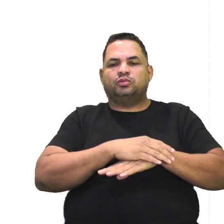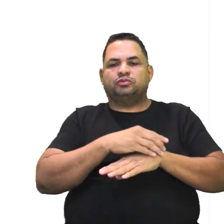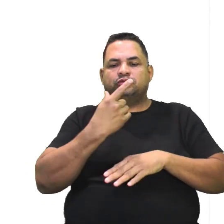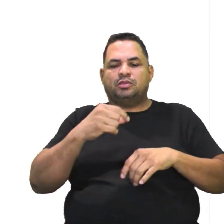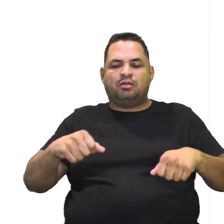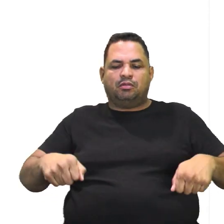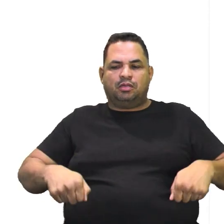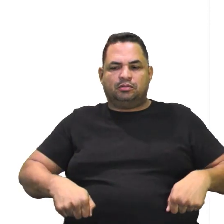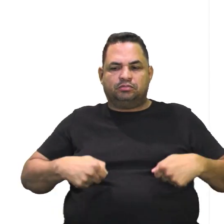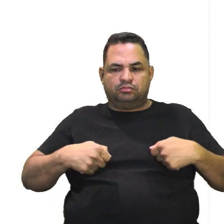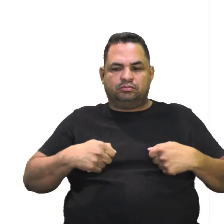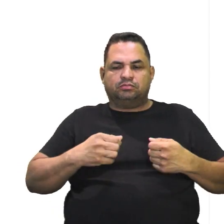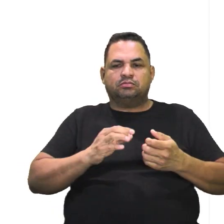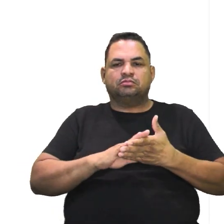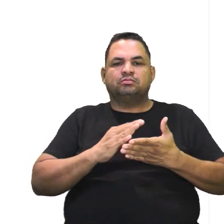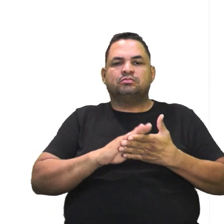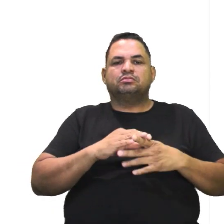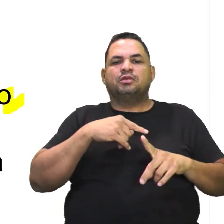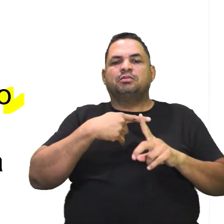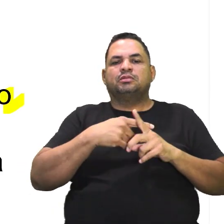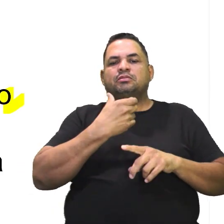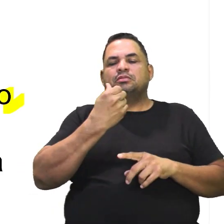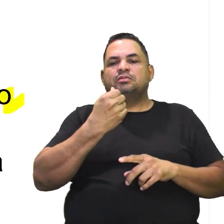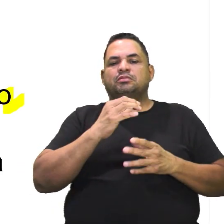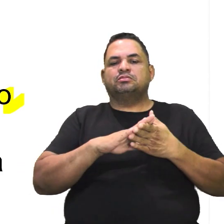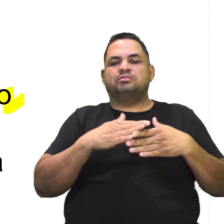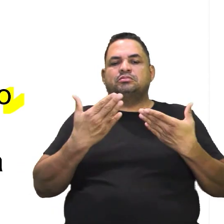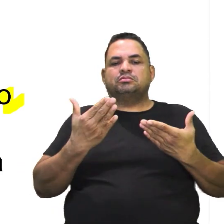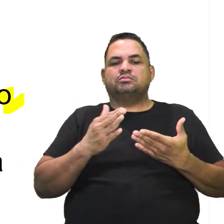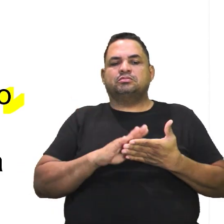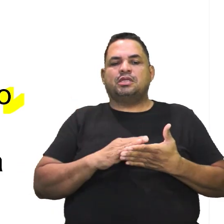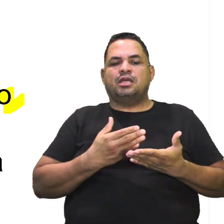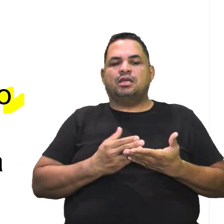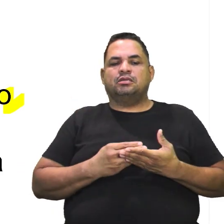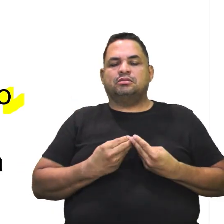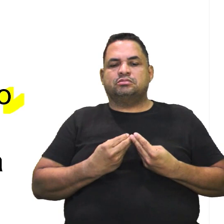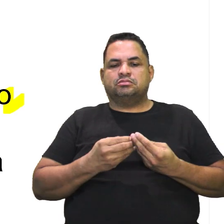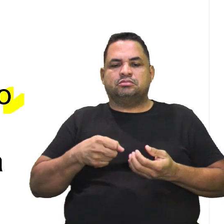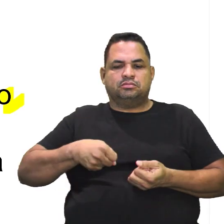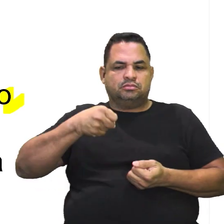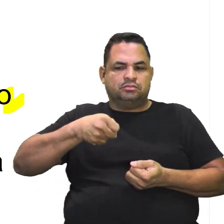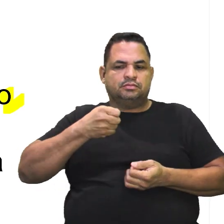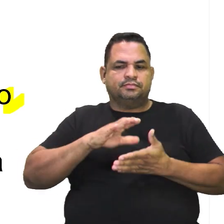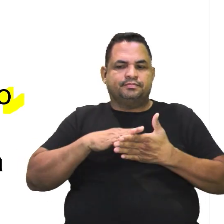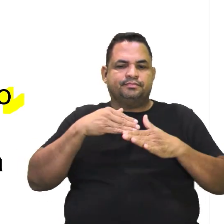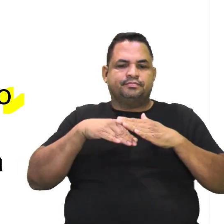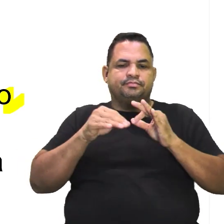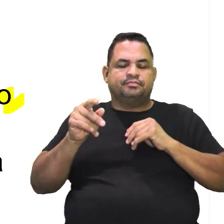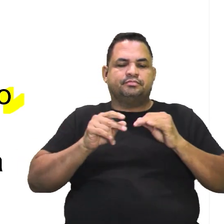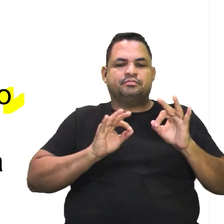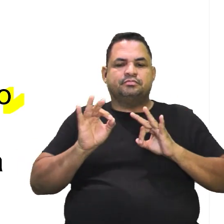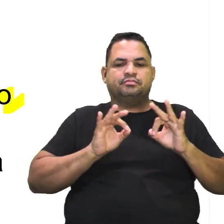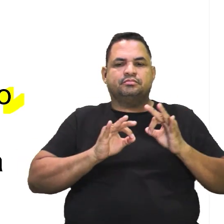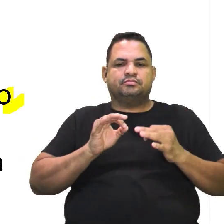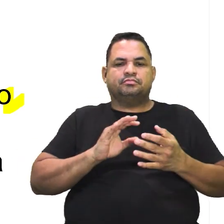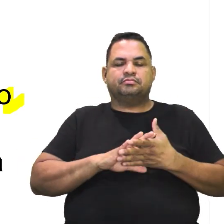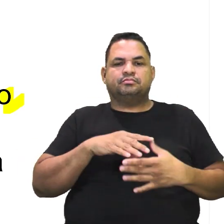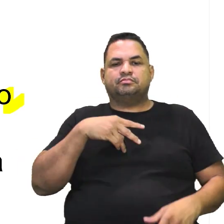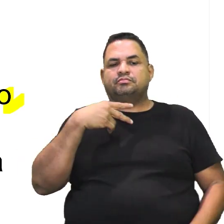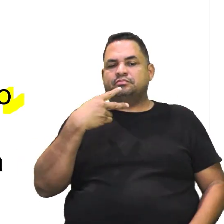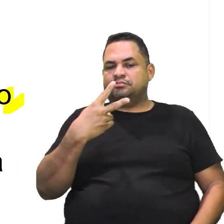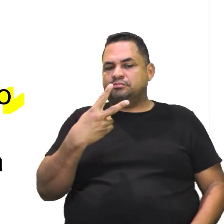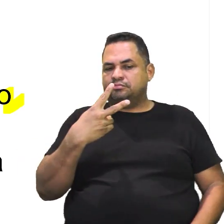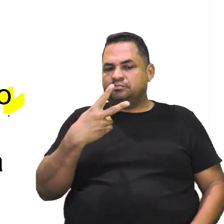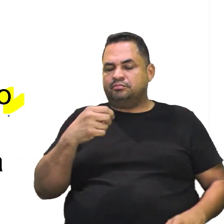uma calça, eu vou aumentar para 6? Quanto que ele quer levar agora? Ele quer levar, vamos ver a programação dele agora. Ele quer levar